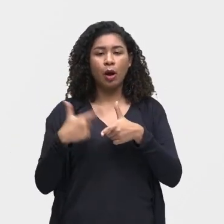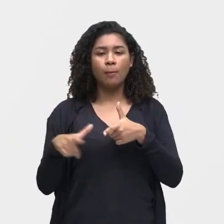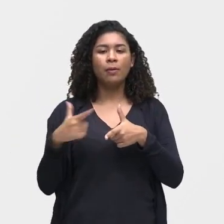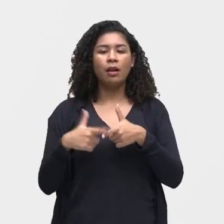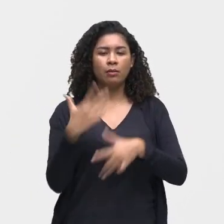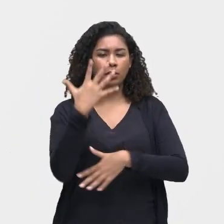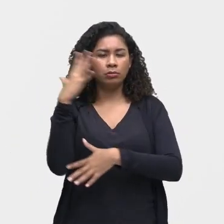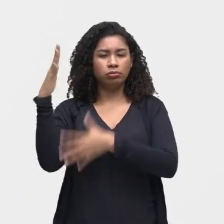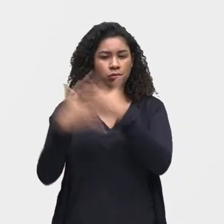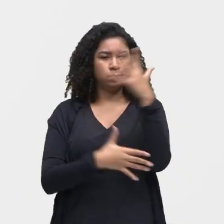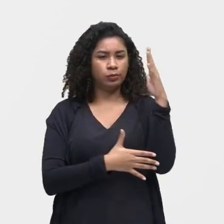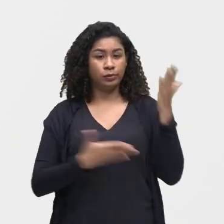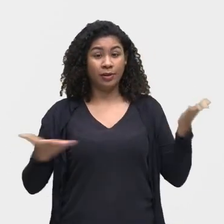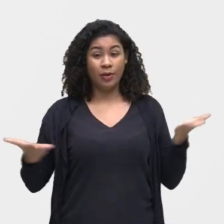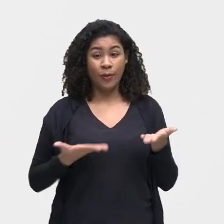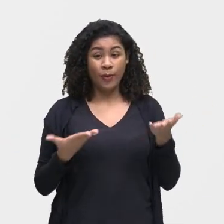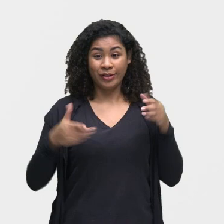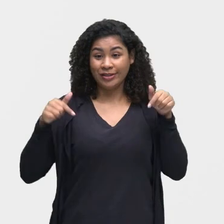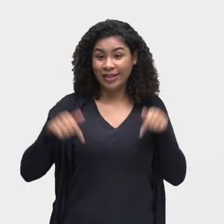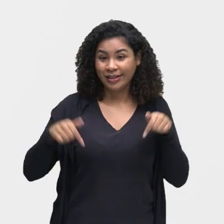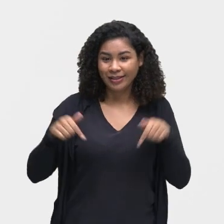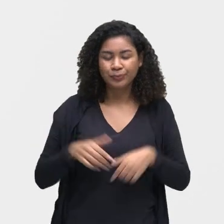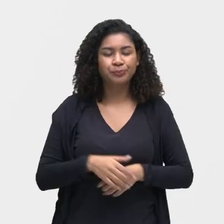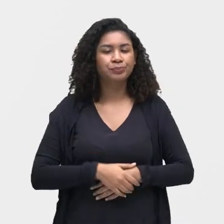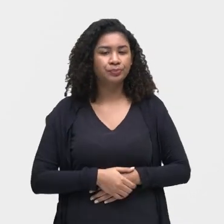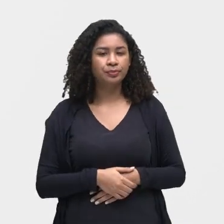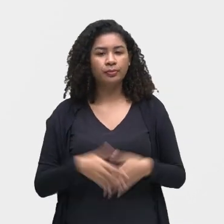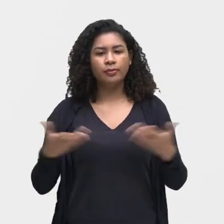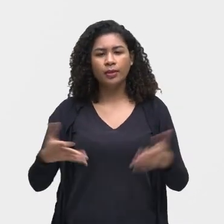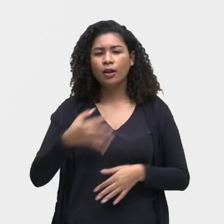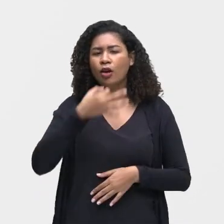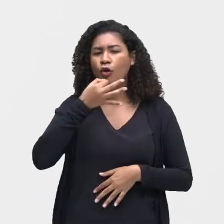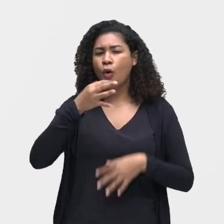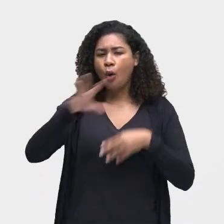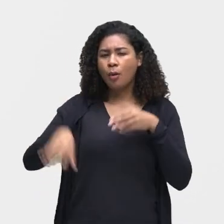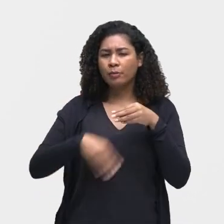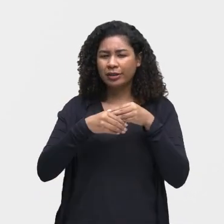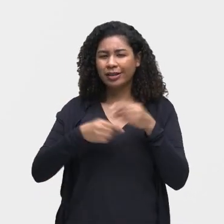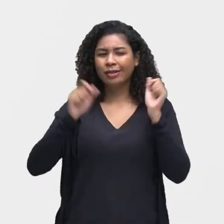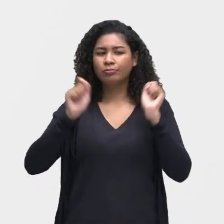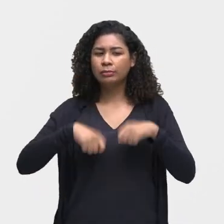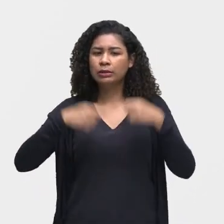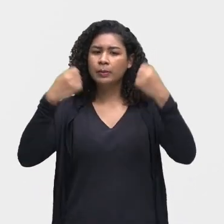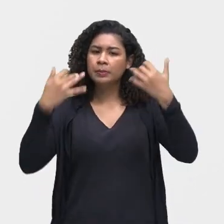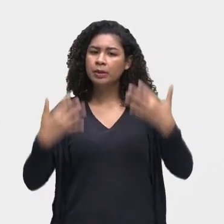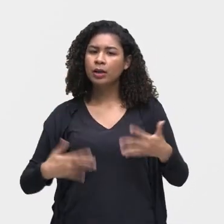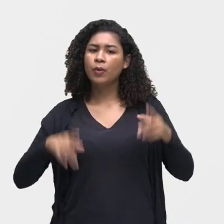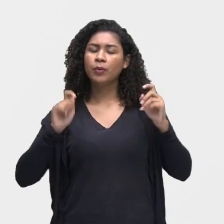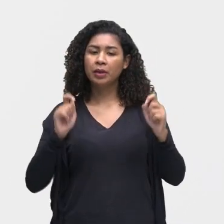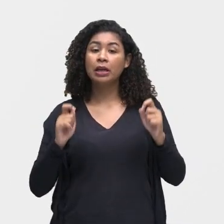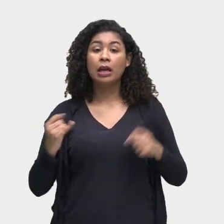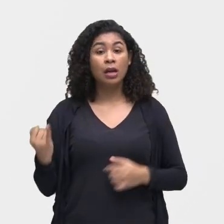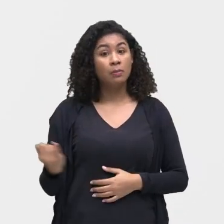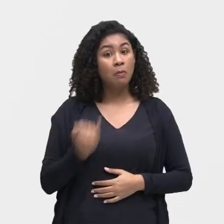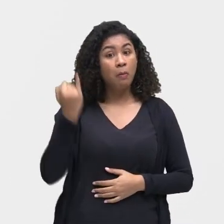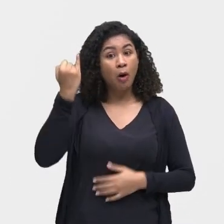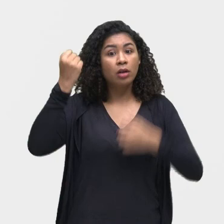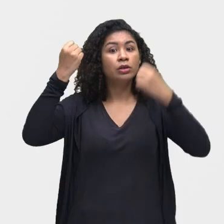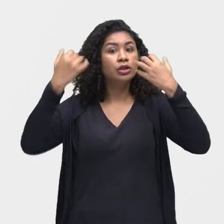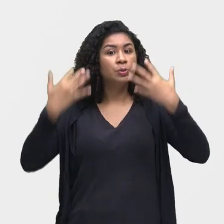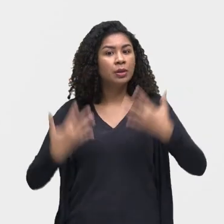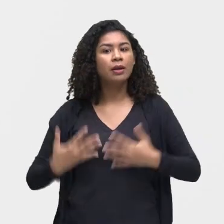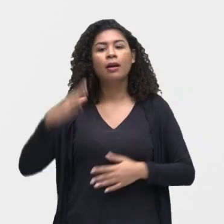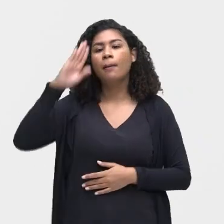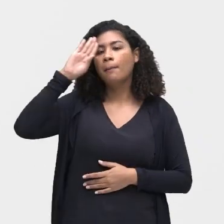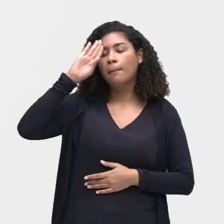no presente. E como comentário, a gente pode dizer o seguinte: importante descrever os